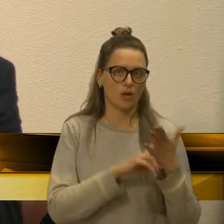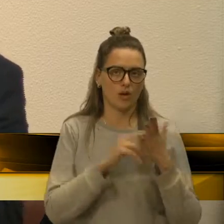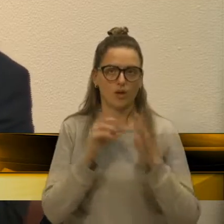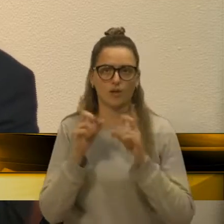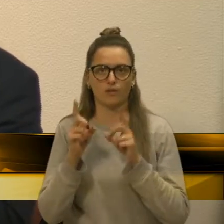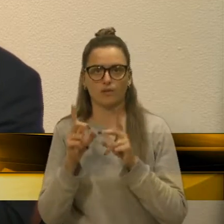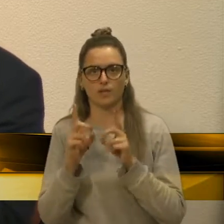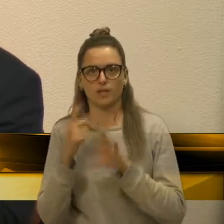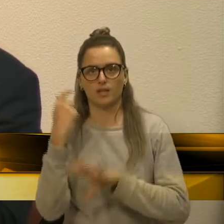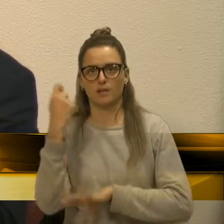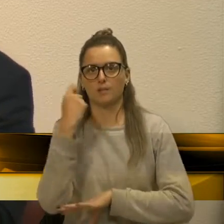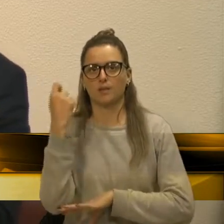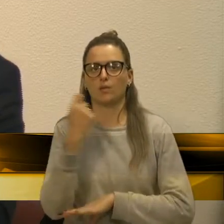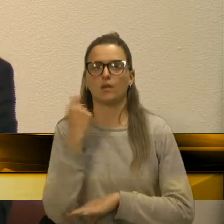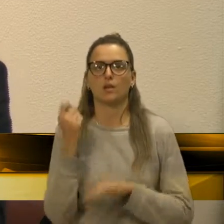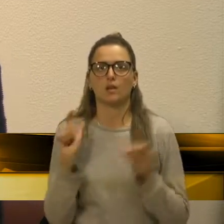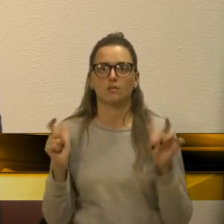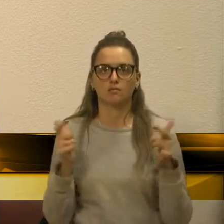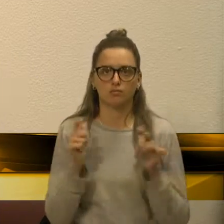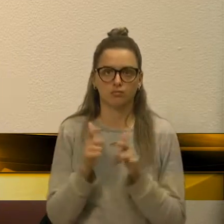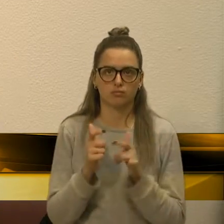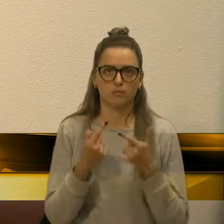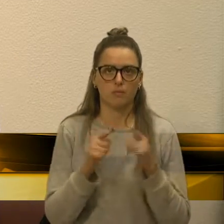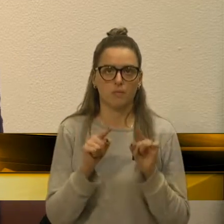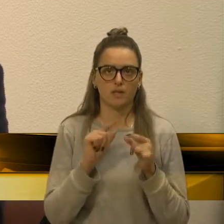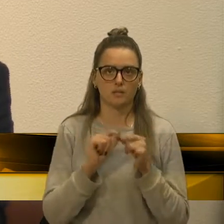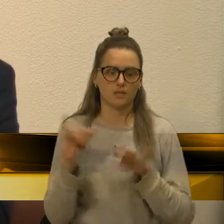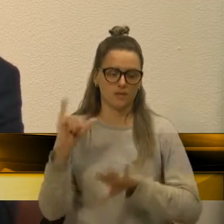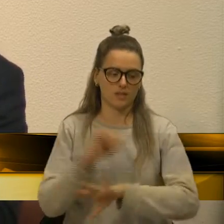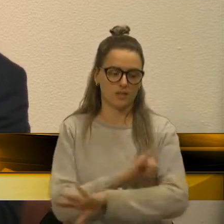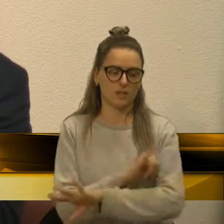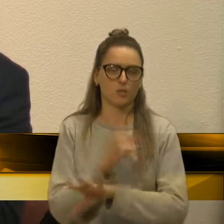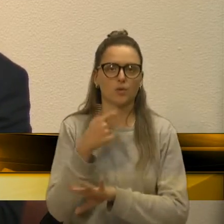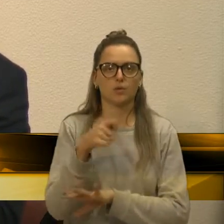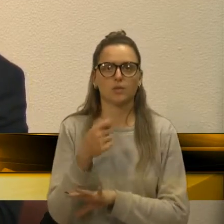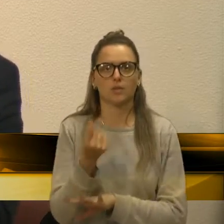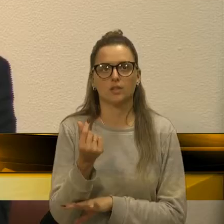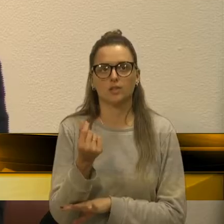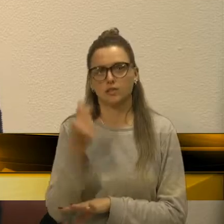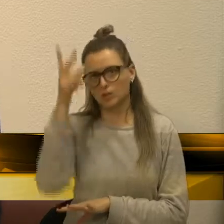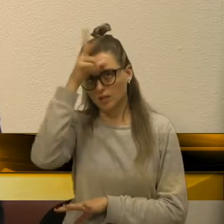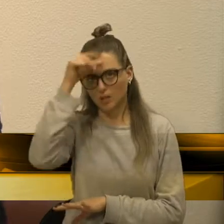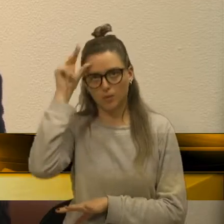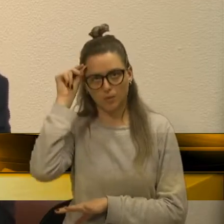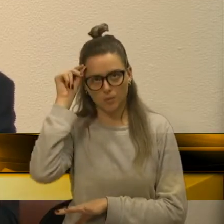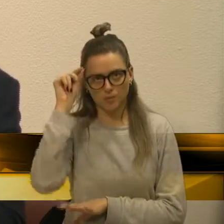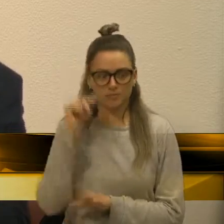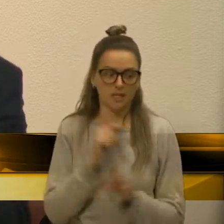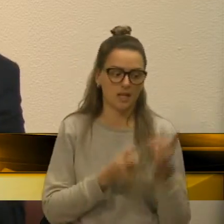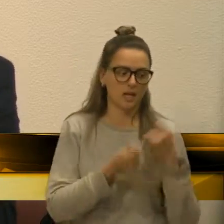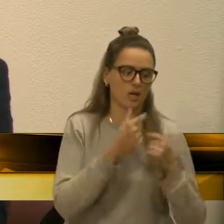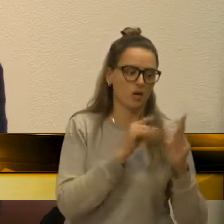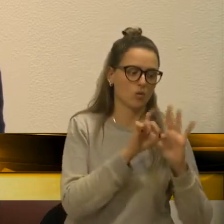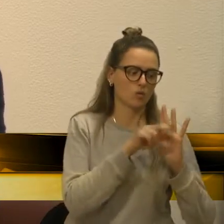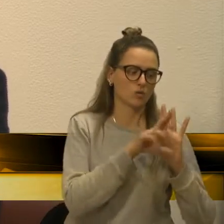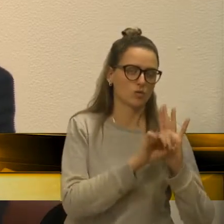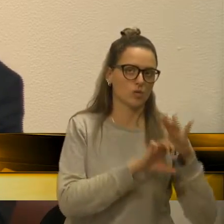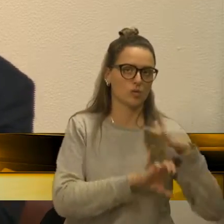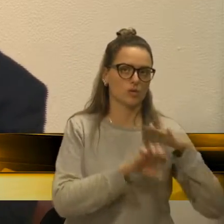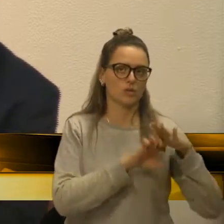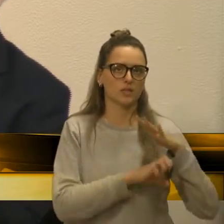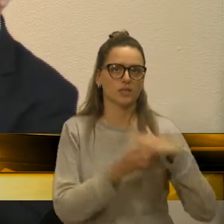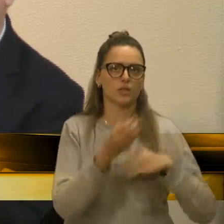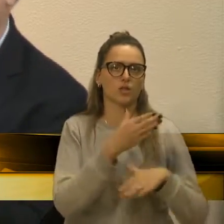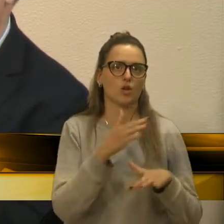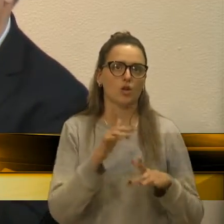dizer, diminui o Estado, o tamanho do Estado, mas para fazer o aeroporto tem que ter dinheiro público. Para algumas situações, empresários, a nova linha de